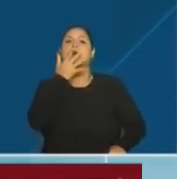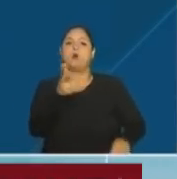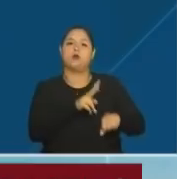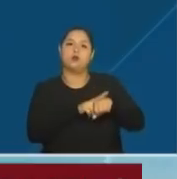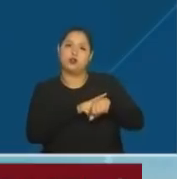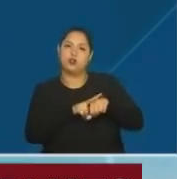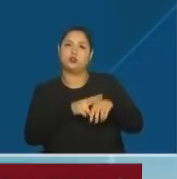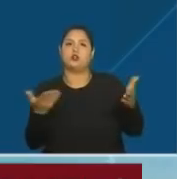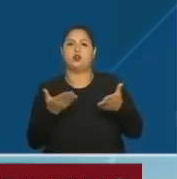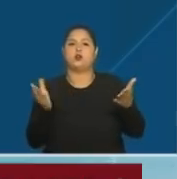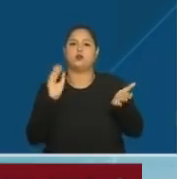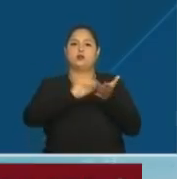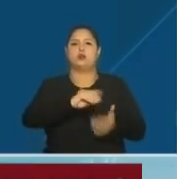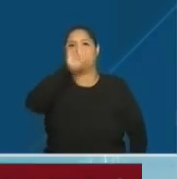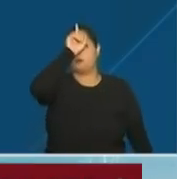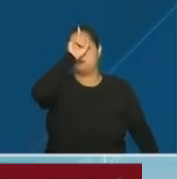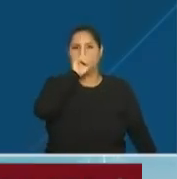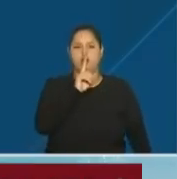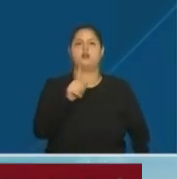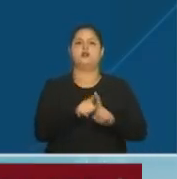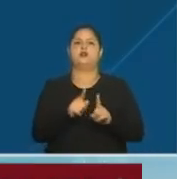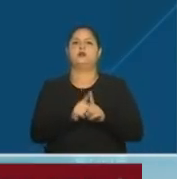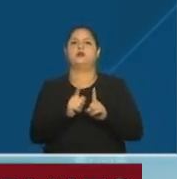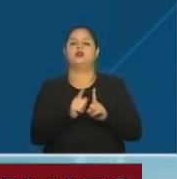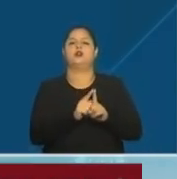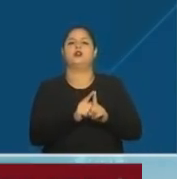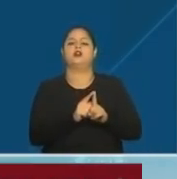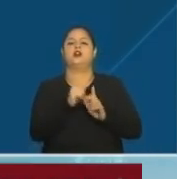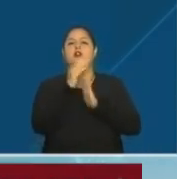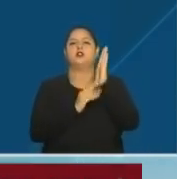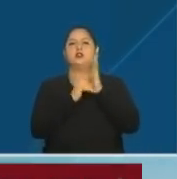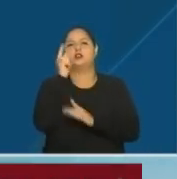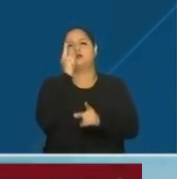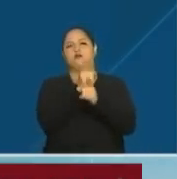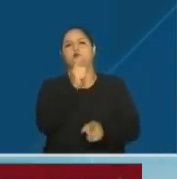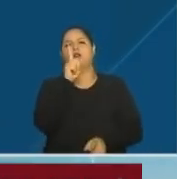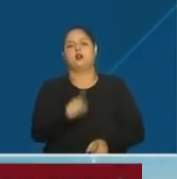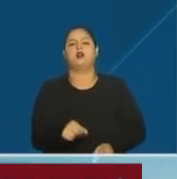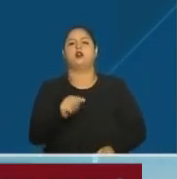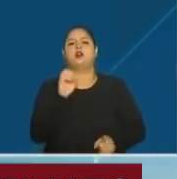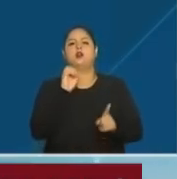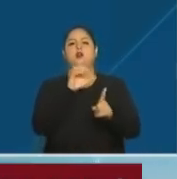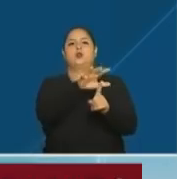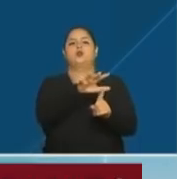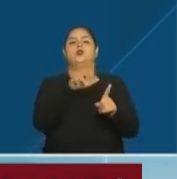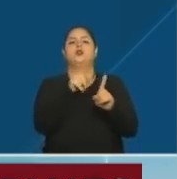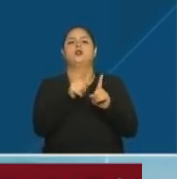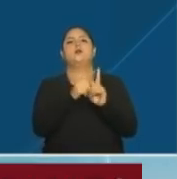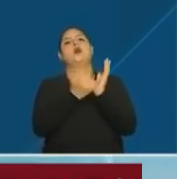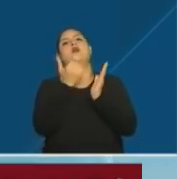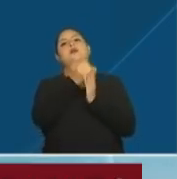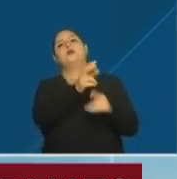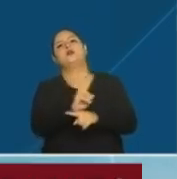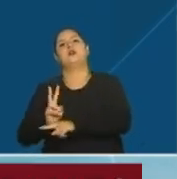realmente precisar fazer a renovação da carteira ou mesmo tirar uma segunda via não é necessário tirar um novo documento